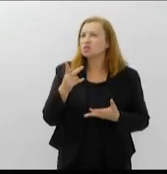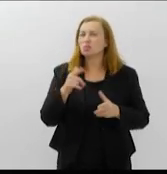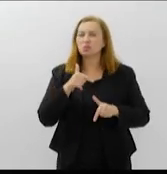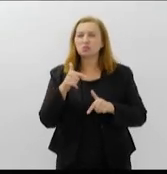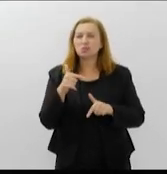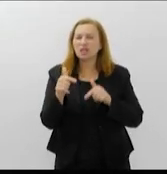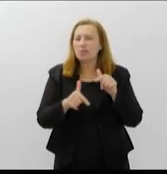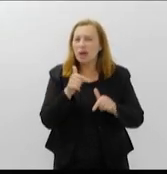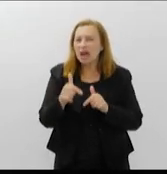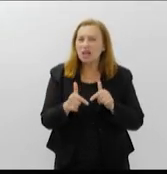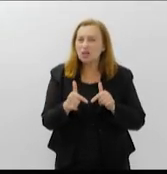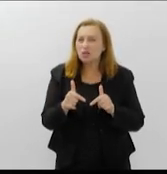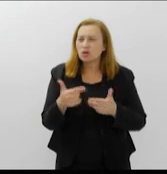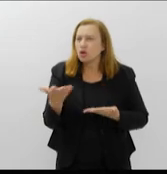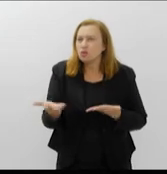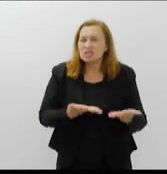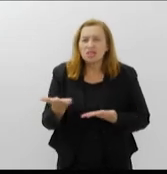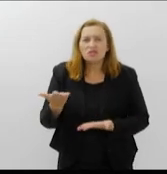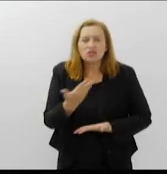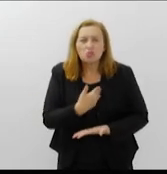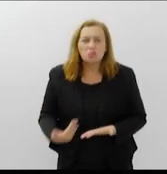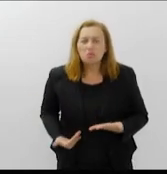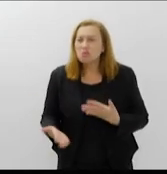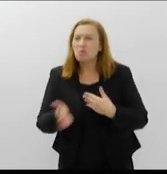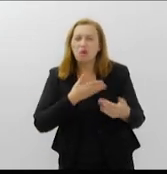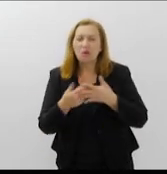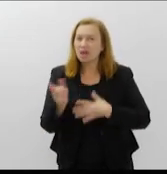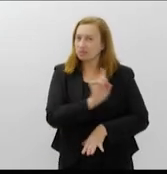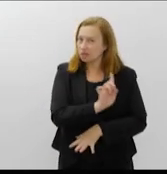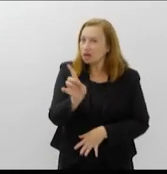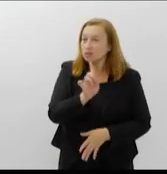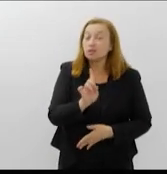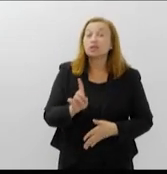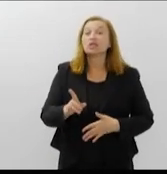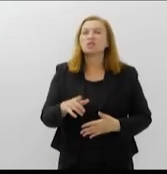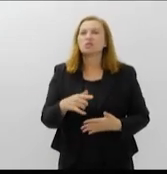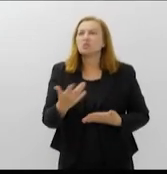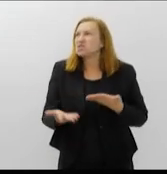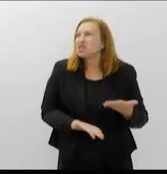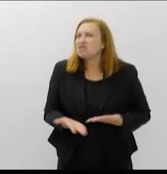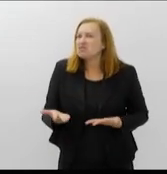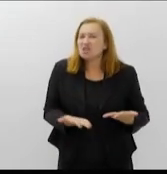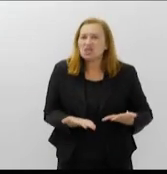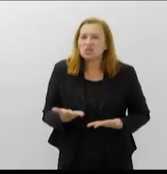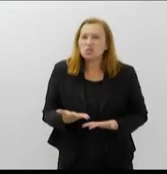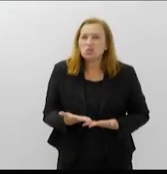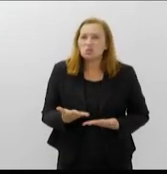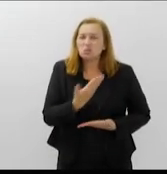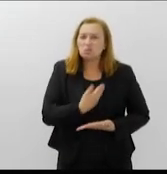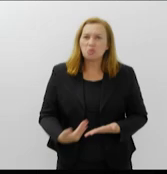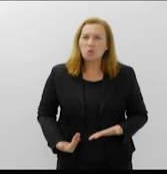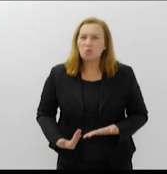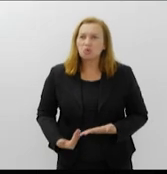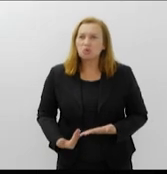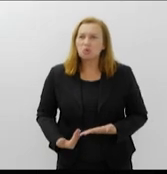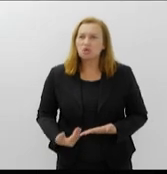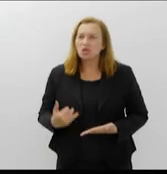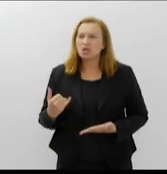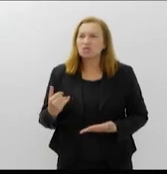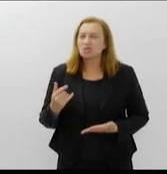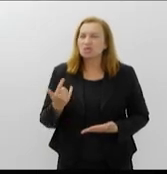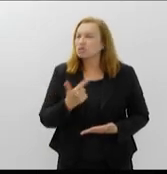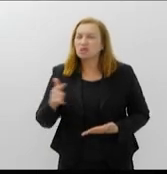público qualquer. Nós não estamos falando sobre um serviço público de menor importância. É sobre